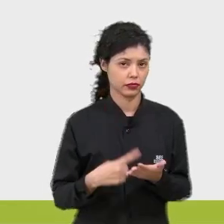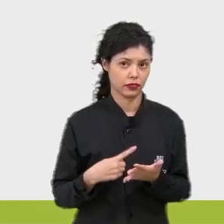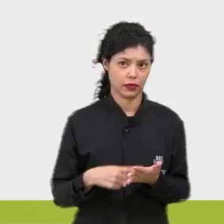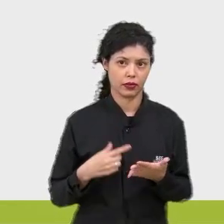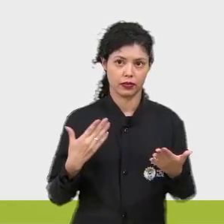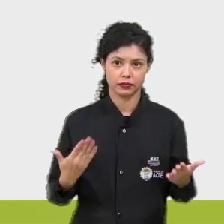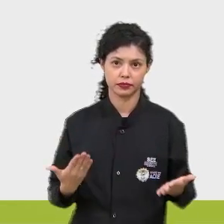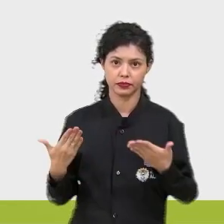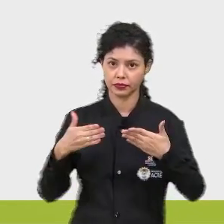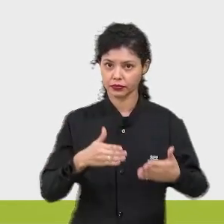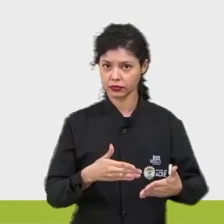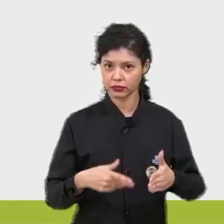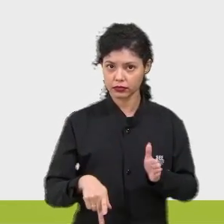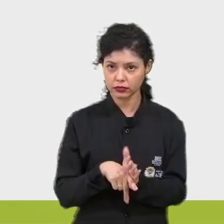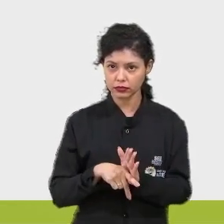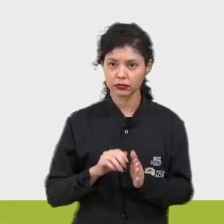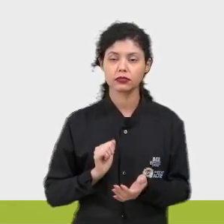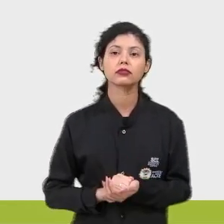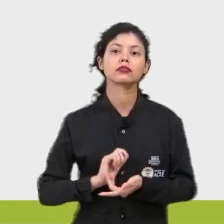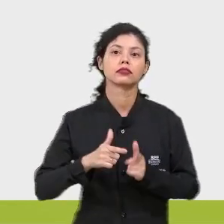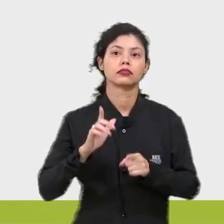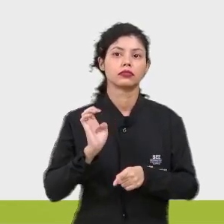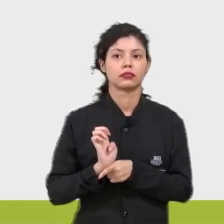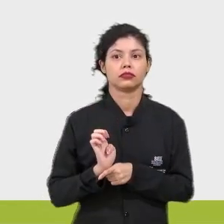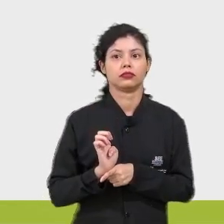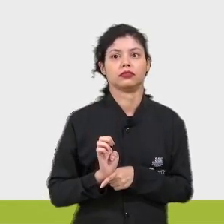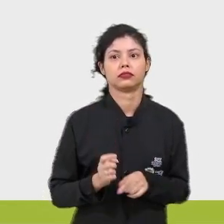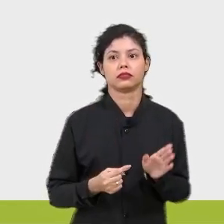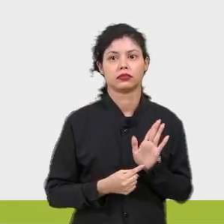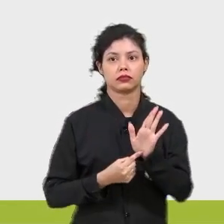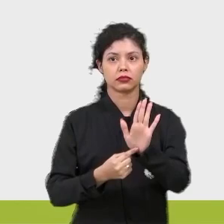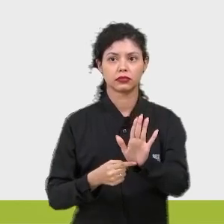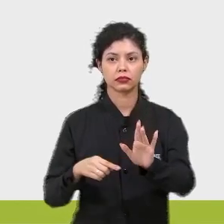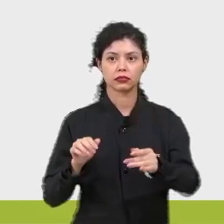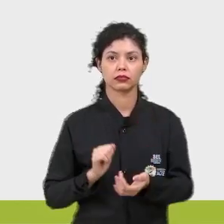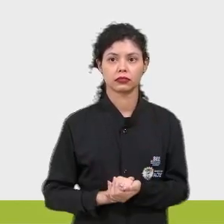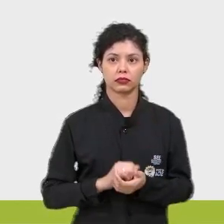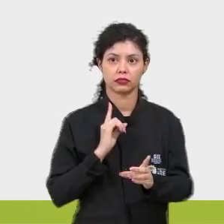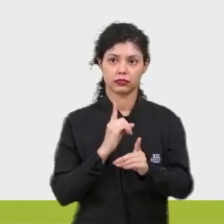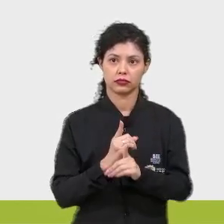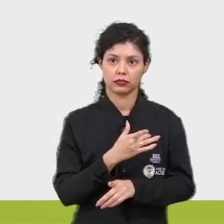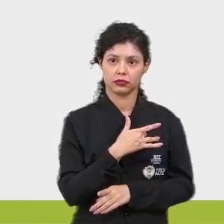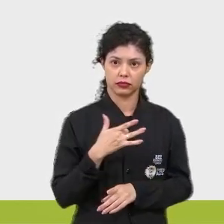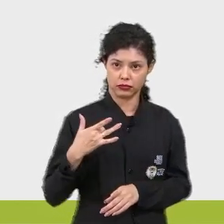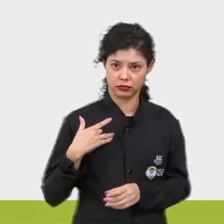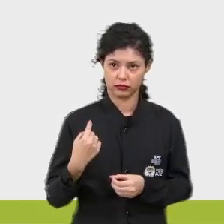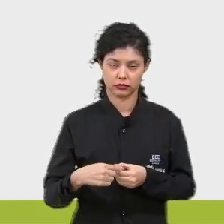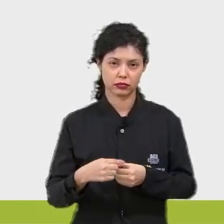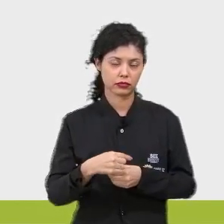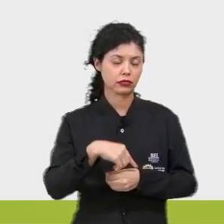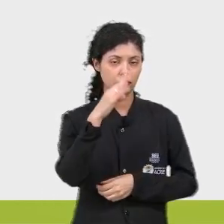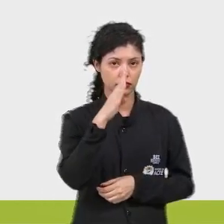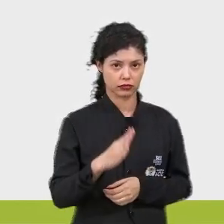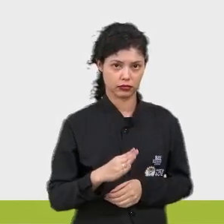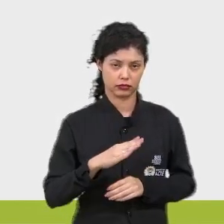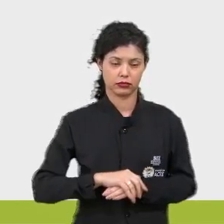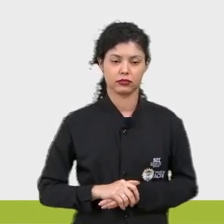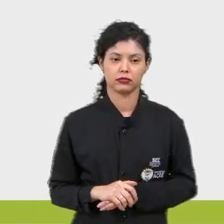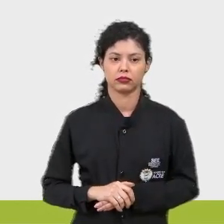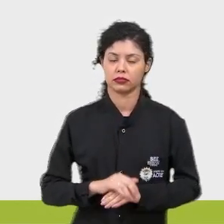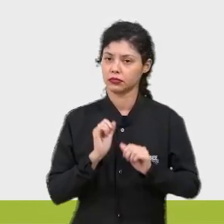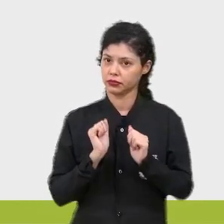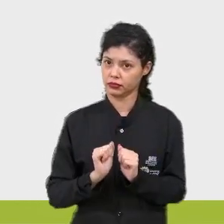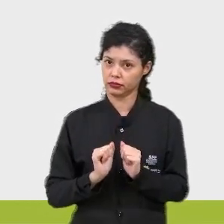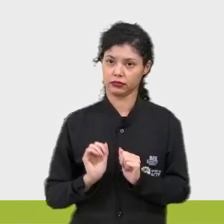que esse é o objetivo da charge. E letra E, ilustrar o quadro em que se encontra a saúde nos municípios brasileiros. Você